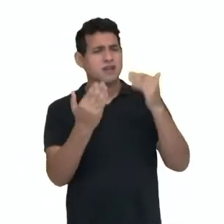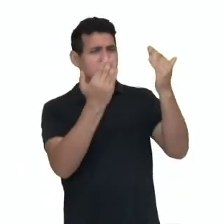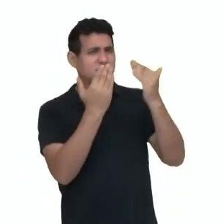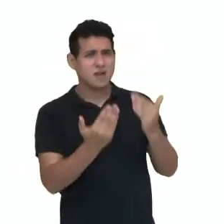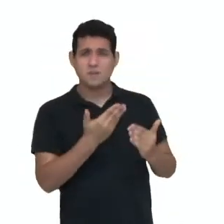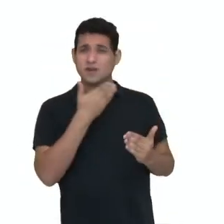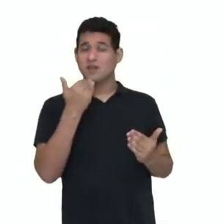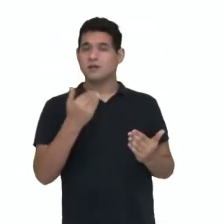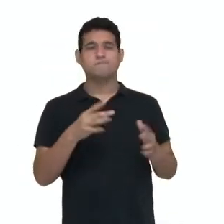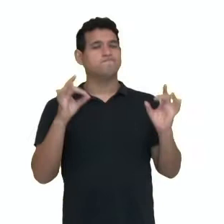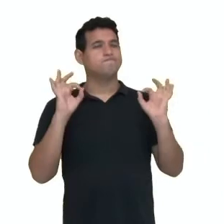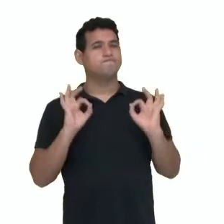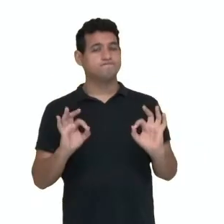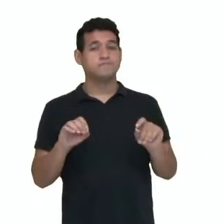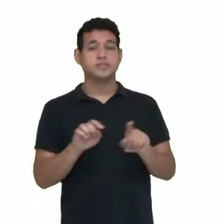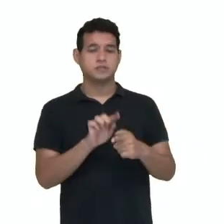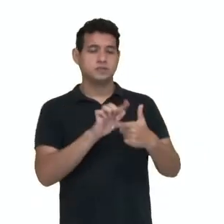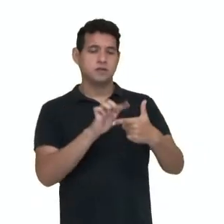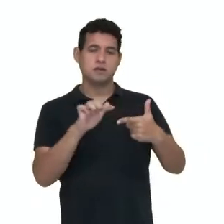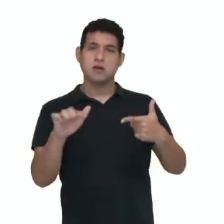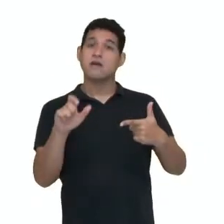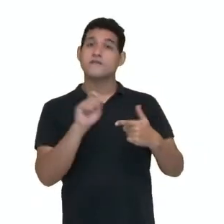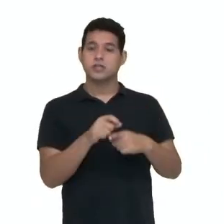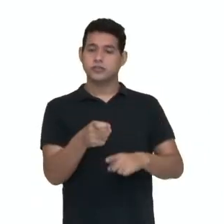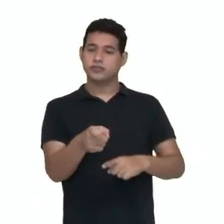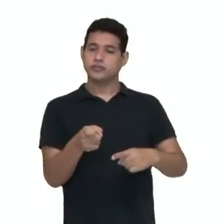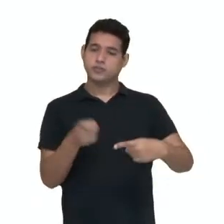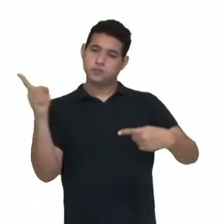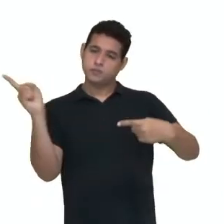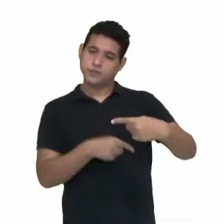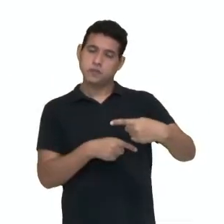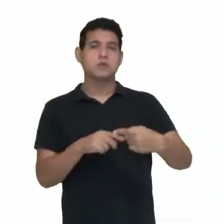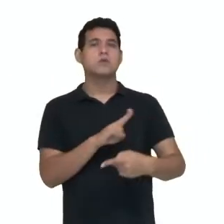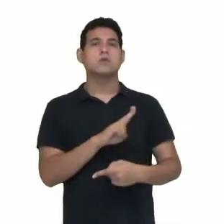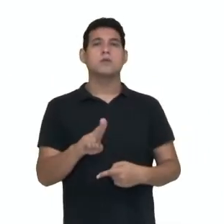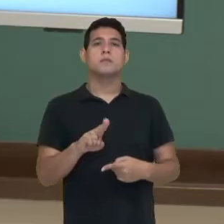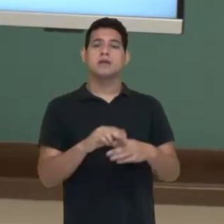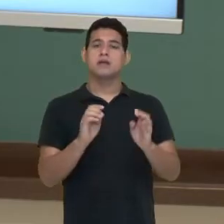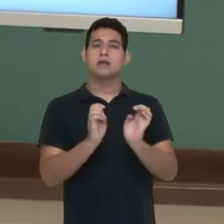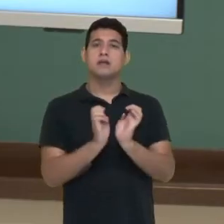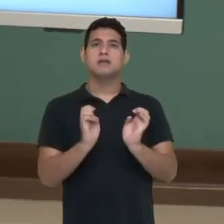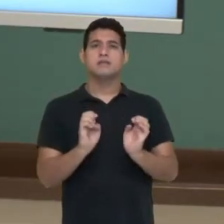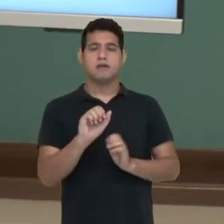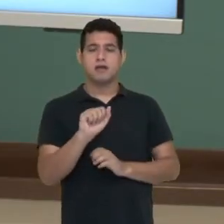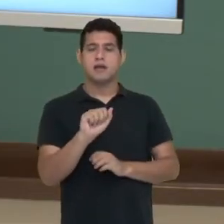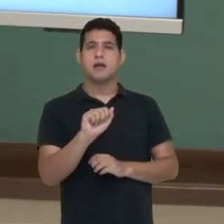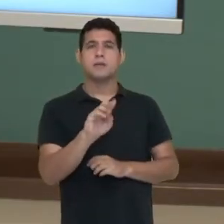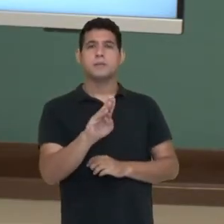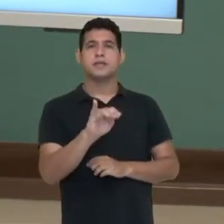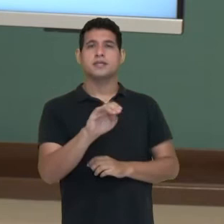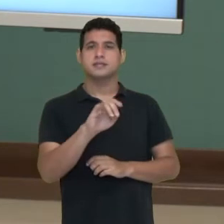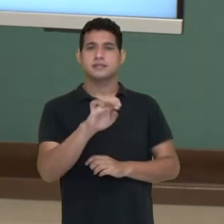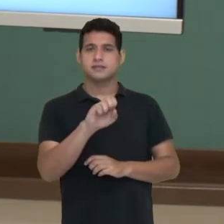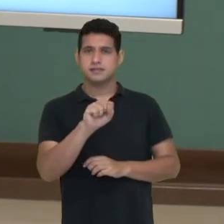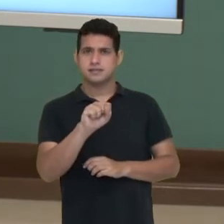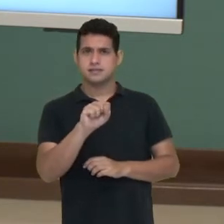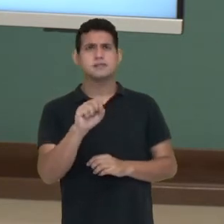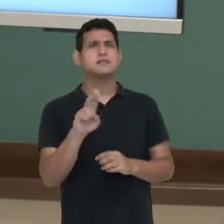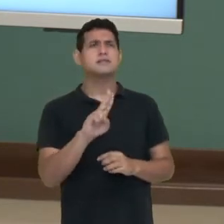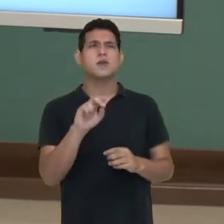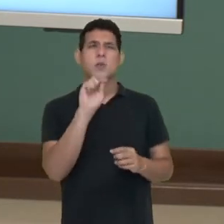é exatamente onde o gráfico corta o eixo X, que é chamado o eixo das abscissas, que é esse pontinho